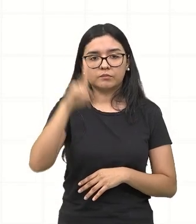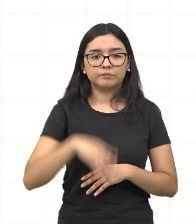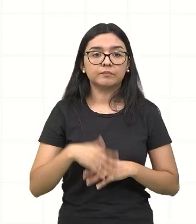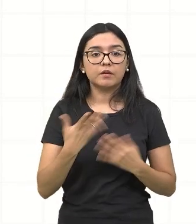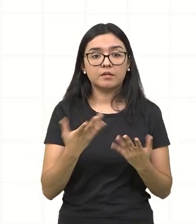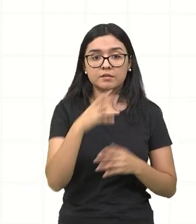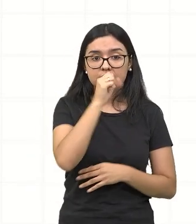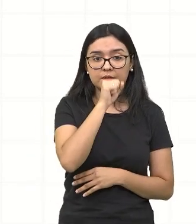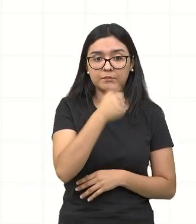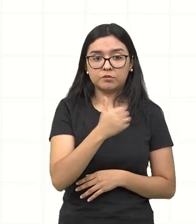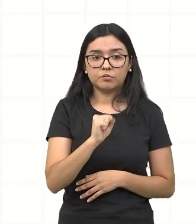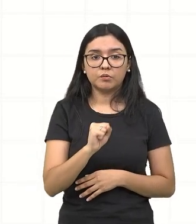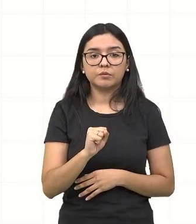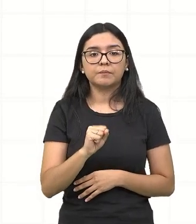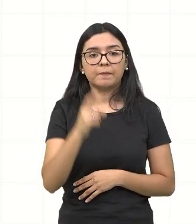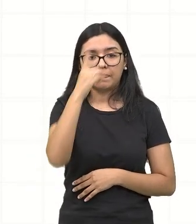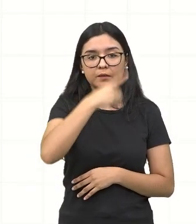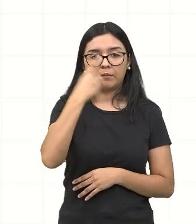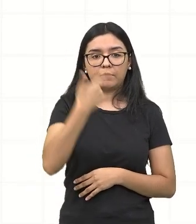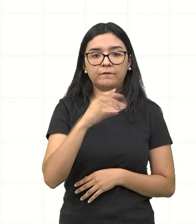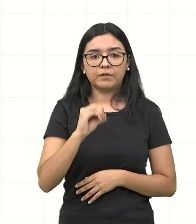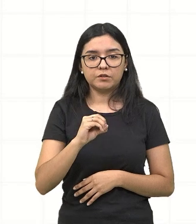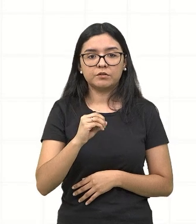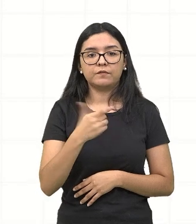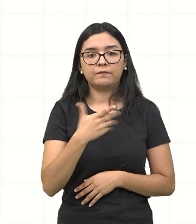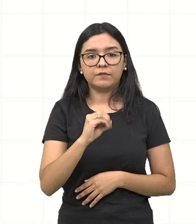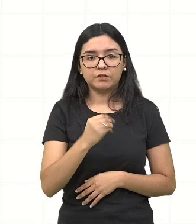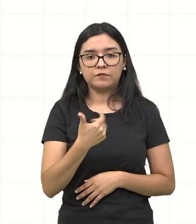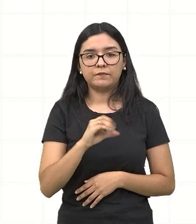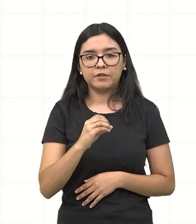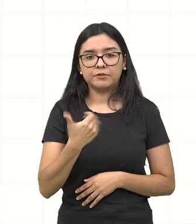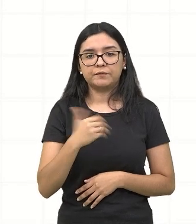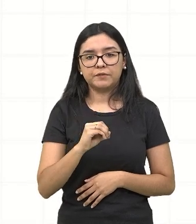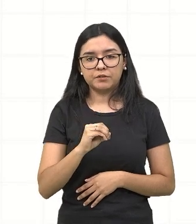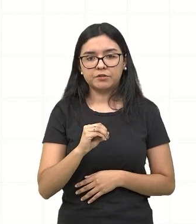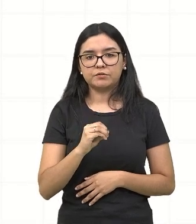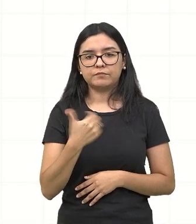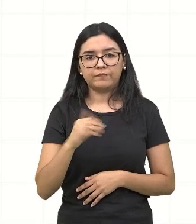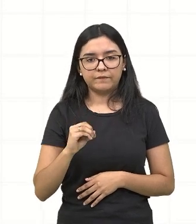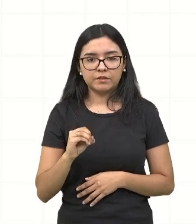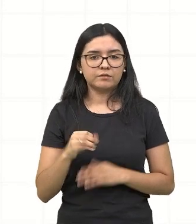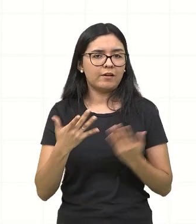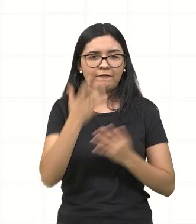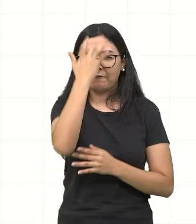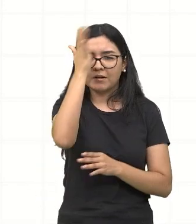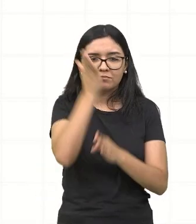18, no domingo 20, depois 20, 20, 20, 20, 20. Opa,